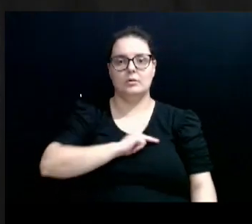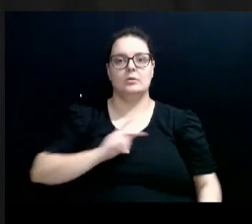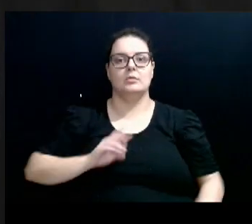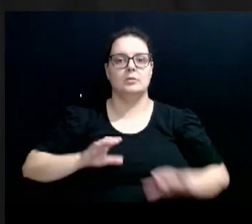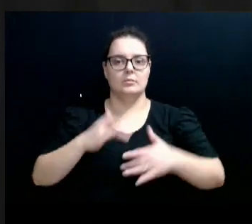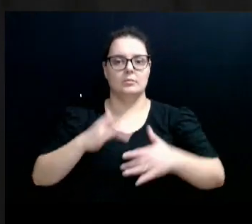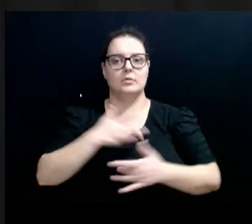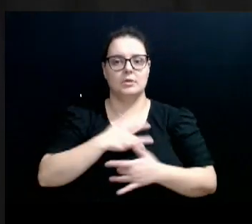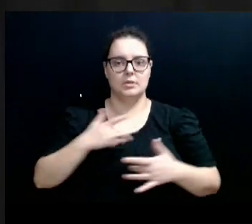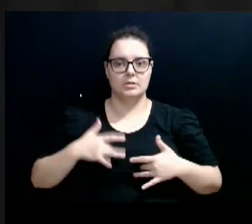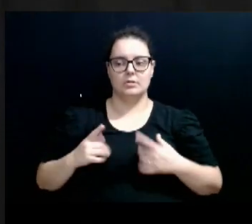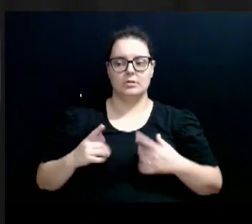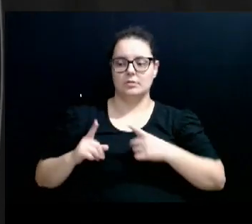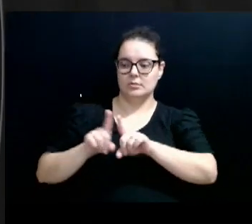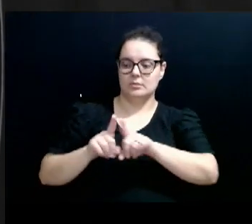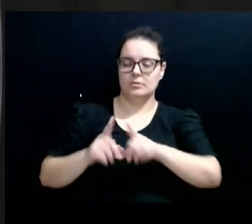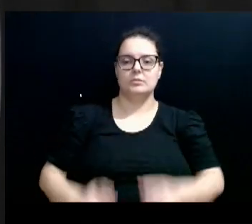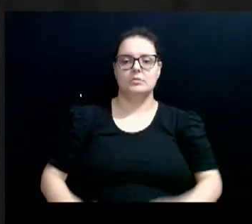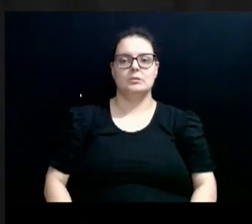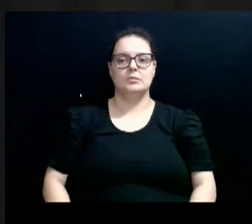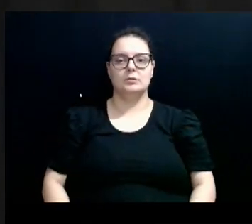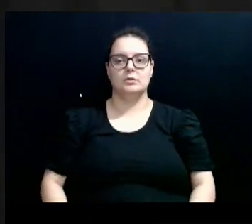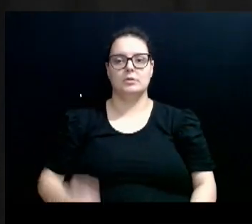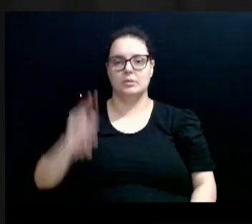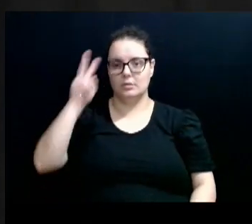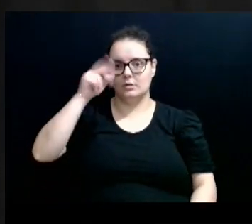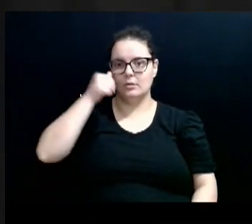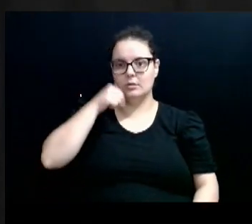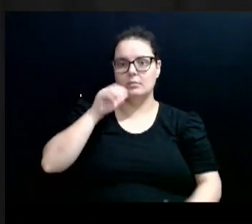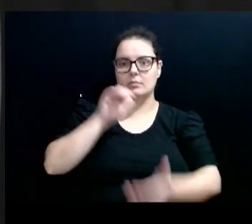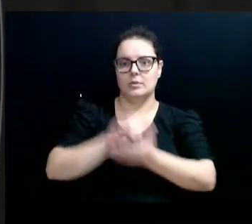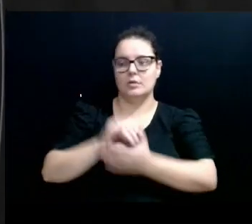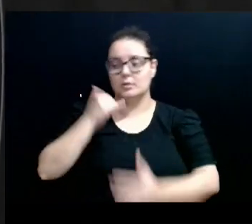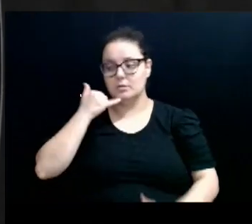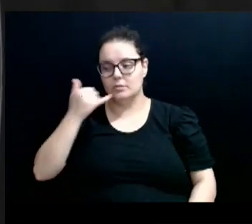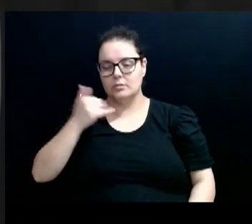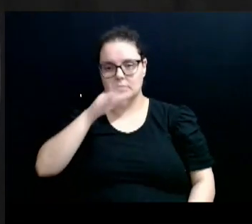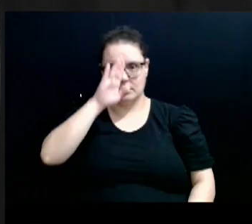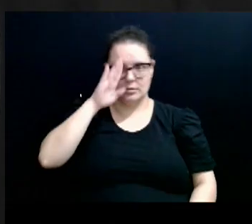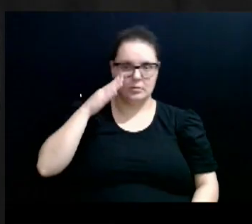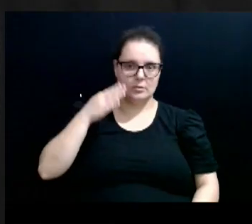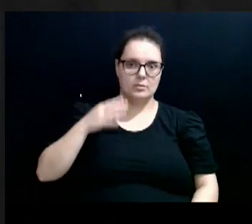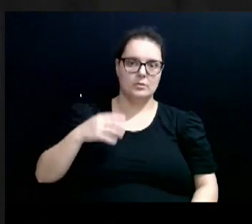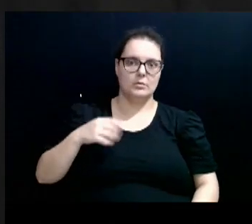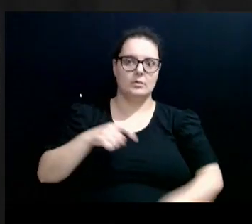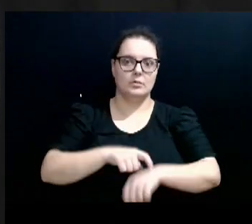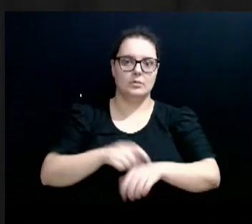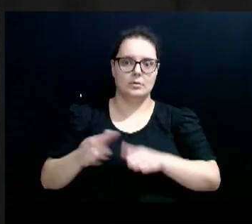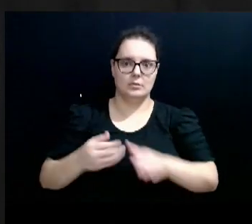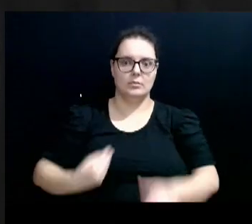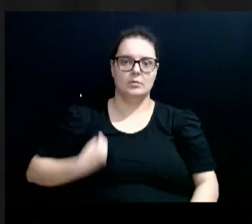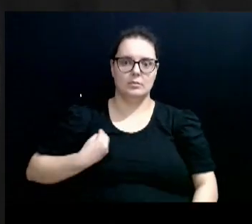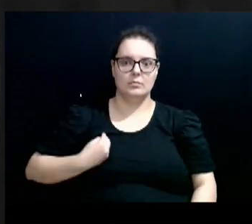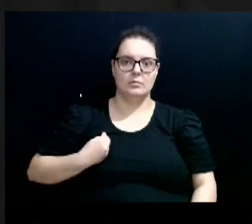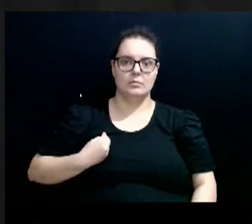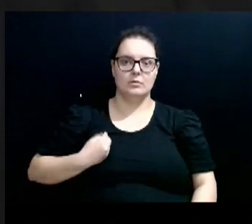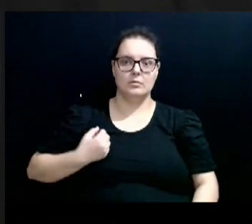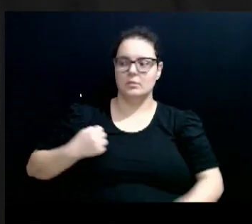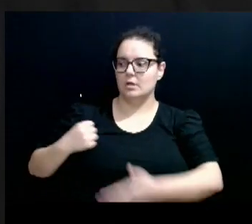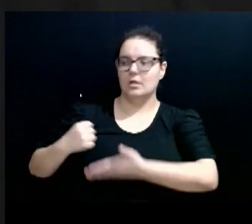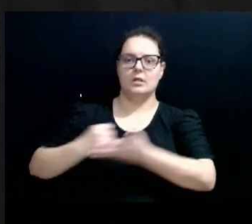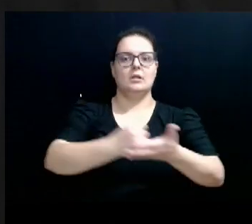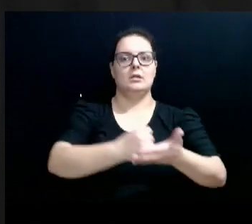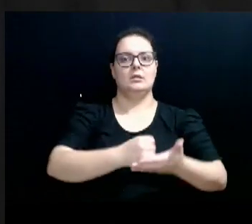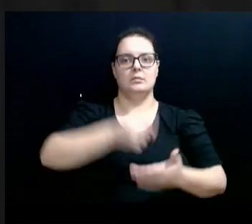juntos. Eu lembro que a minha esposa ligou para ele e falou, olha, essa saturação do Alberto está tanto. Ele falou, leve imediatamente para o hospital. Acho que estava 74.